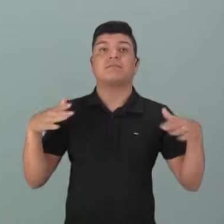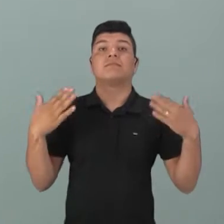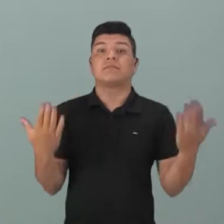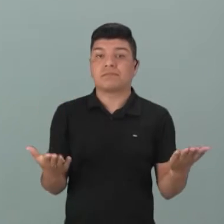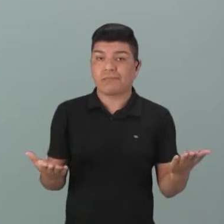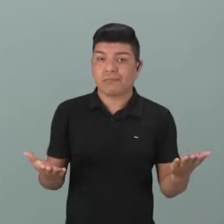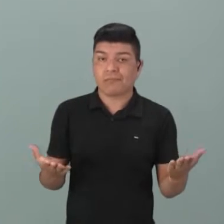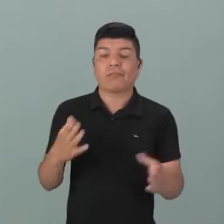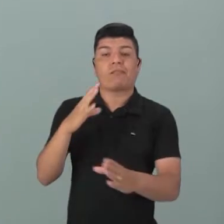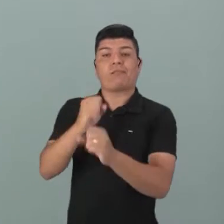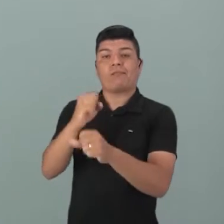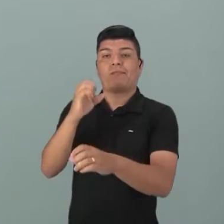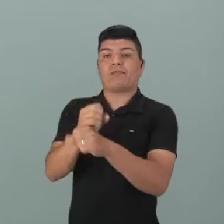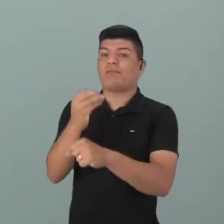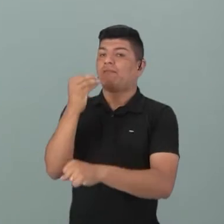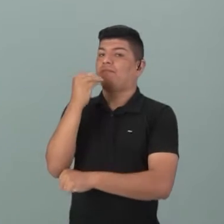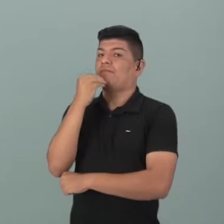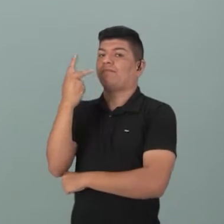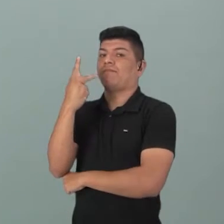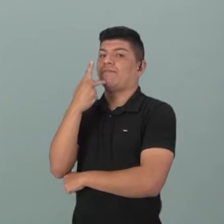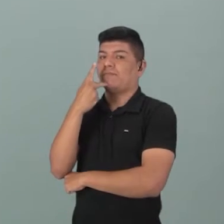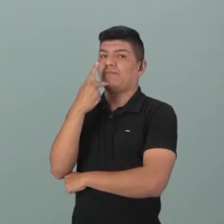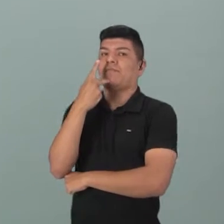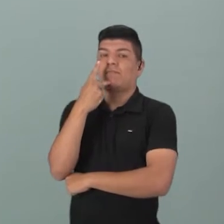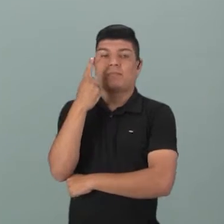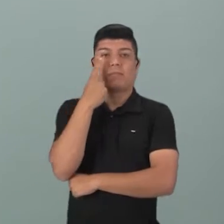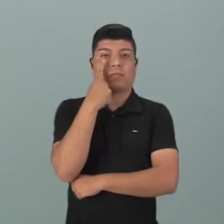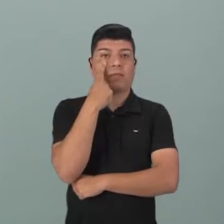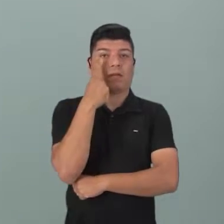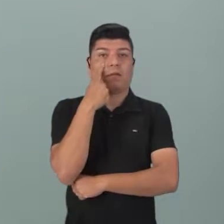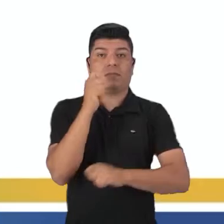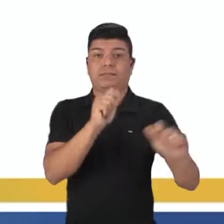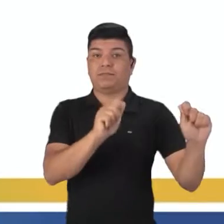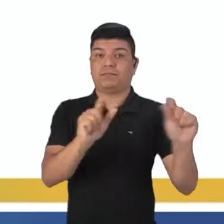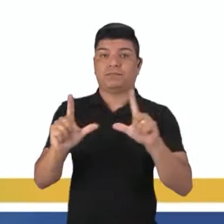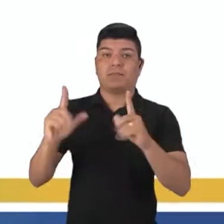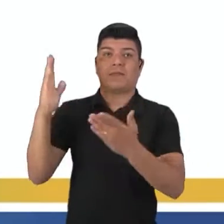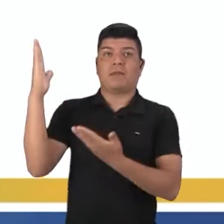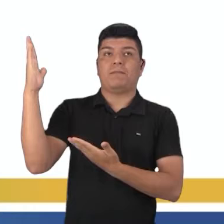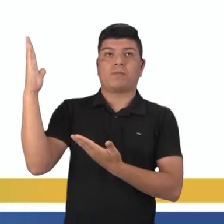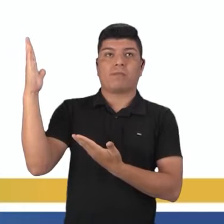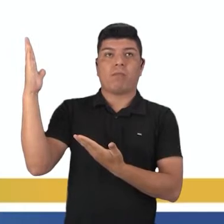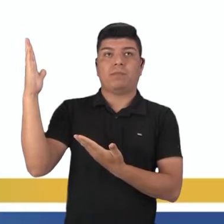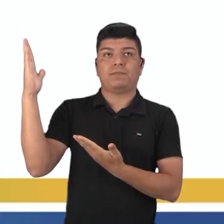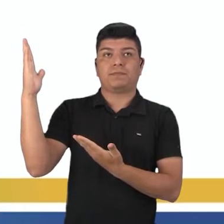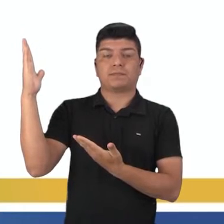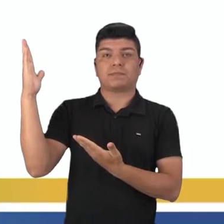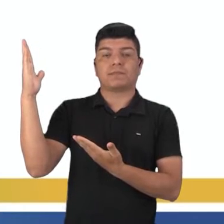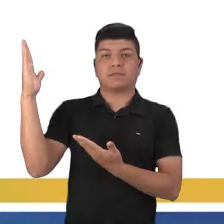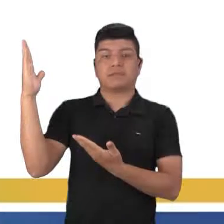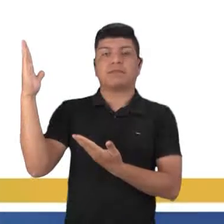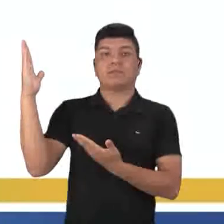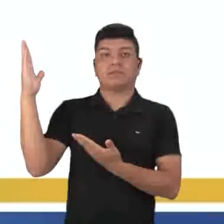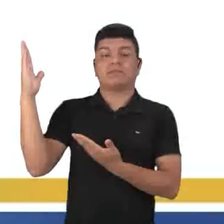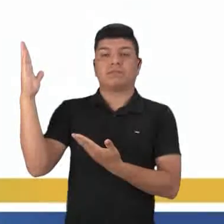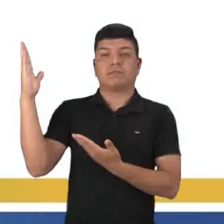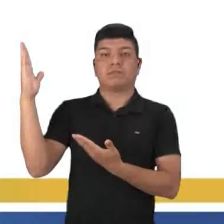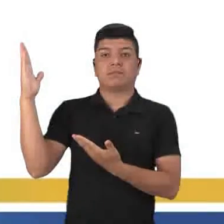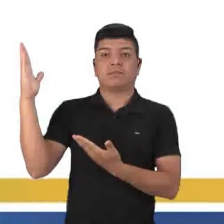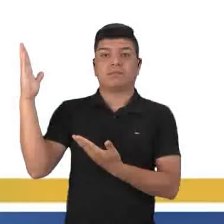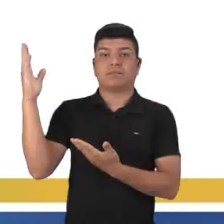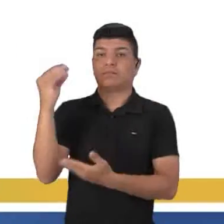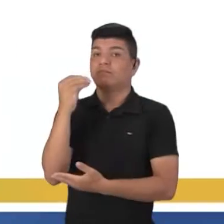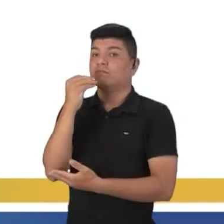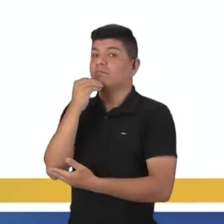sobre cálculo de probabilidade. Então acompanhe aí na sua tela. Bom, vamos falar aí